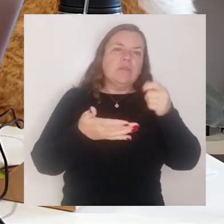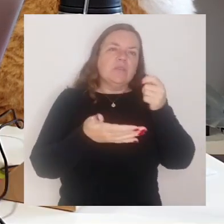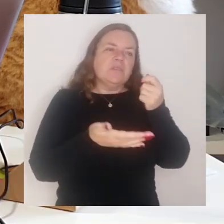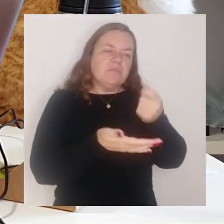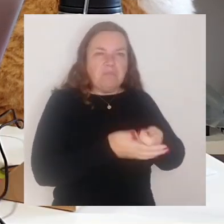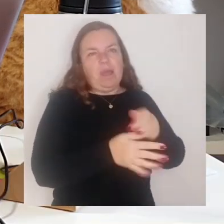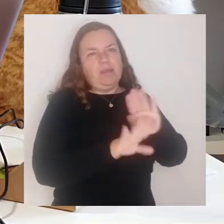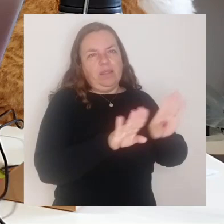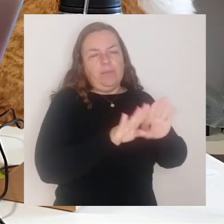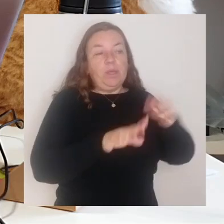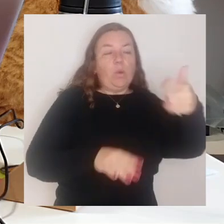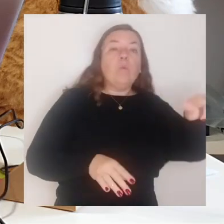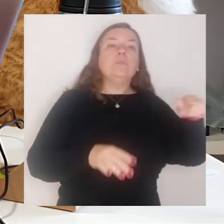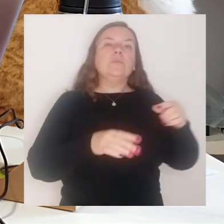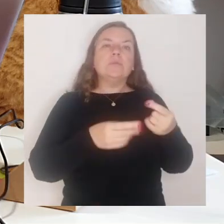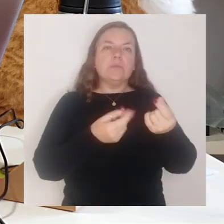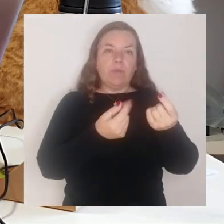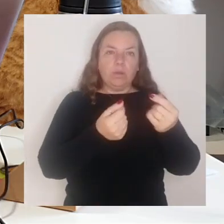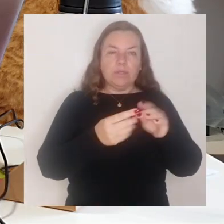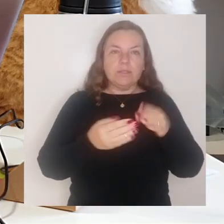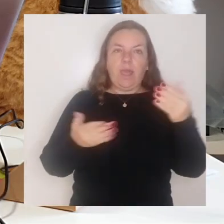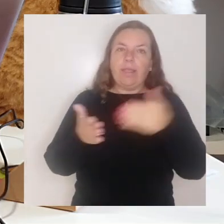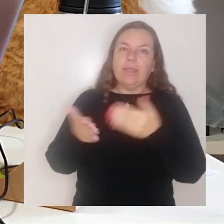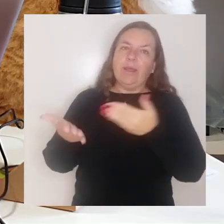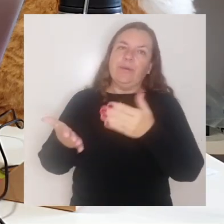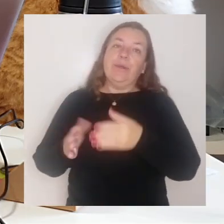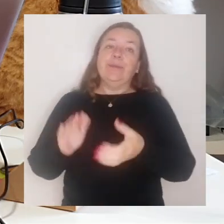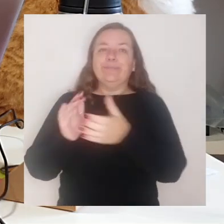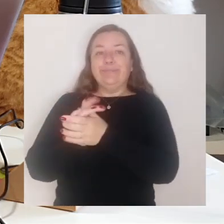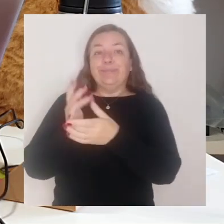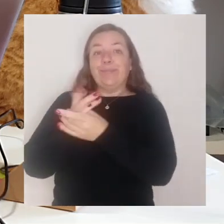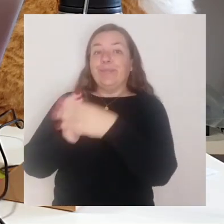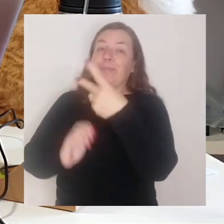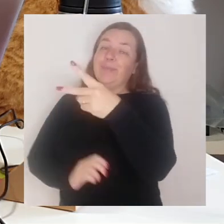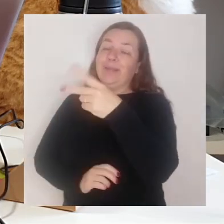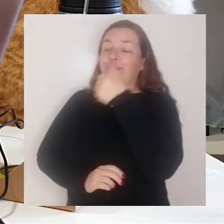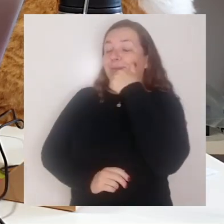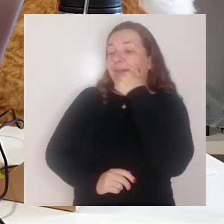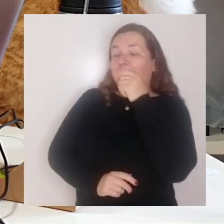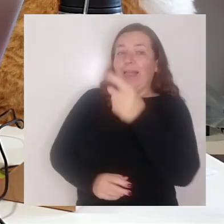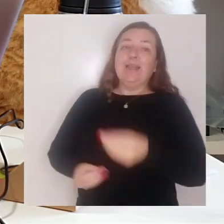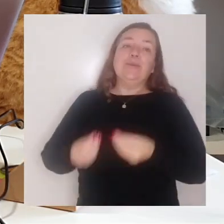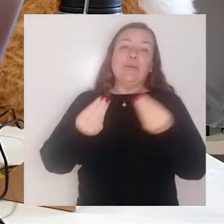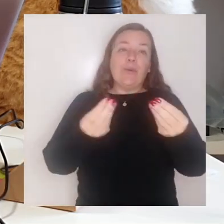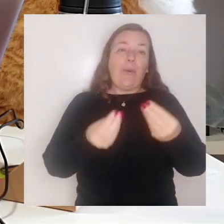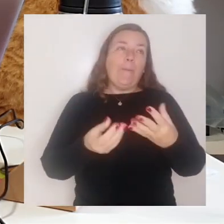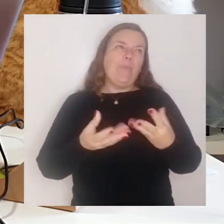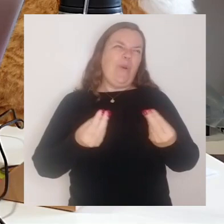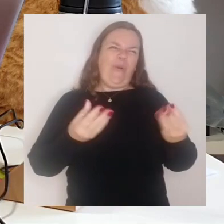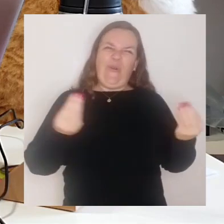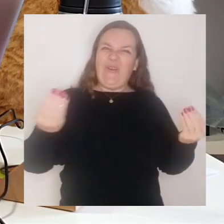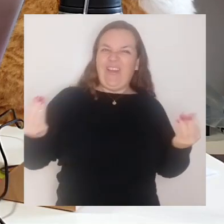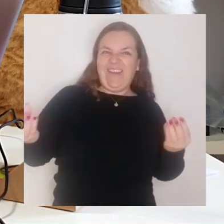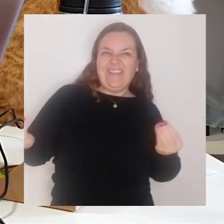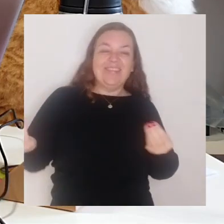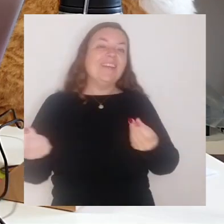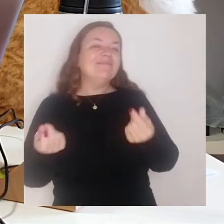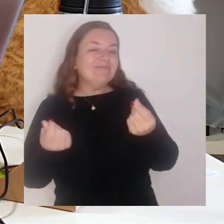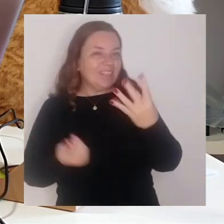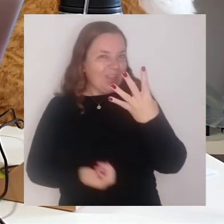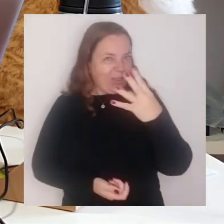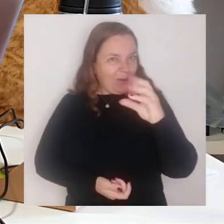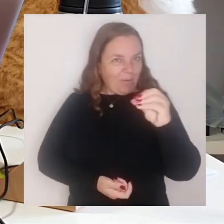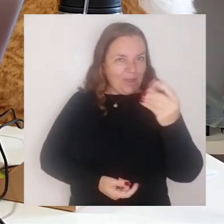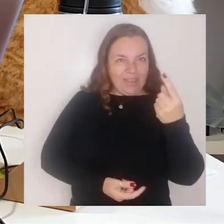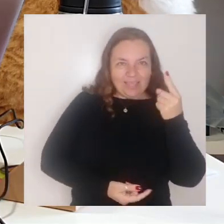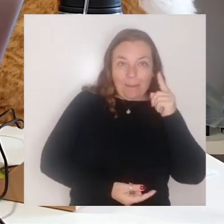você consegue fazer a sua doação. E até agora o maior doador foi o Tom Brady, também conhecido como marido da Gisele, e que fez uma doação